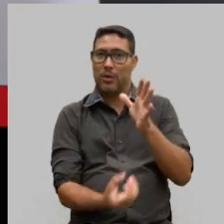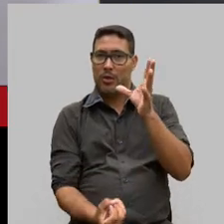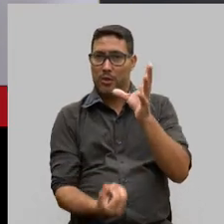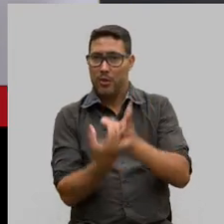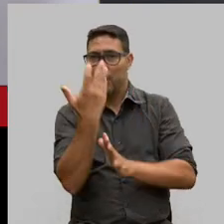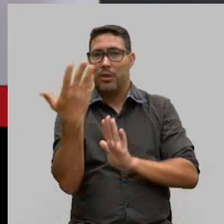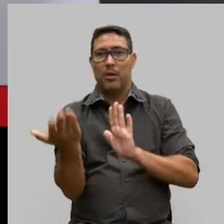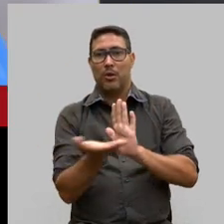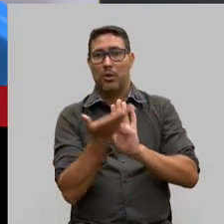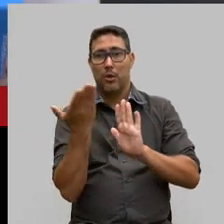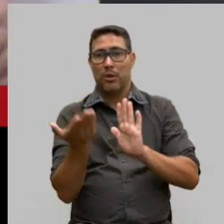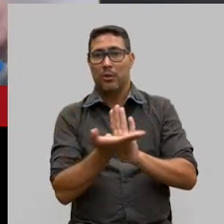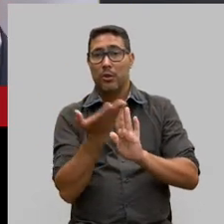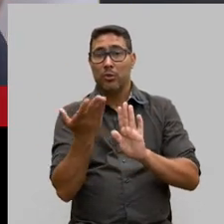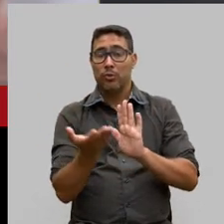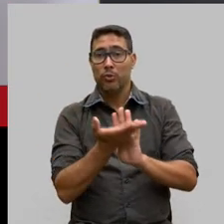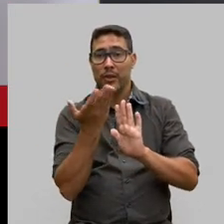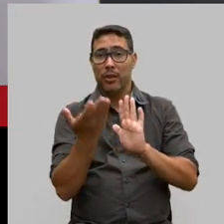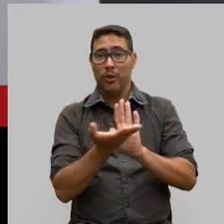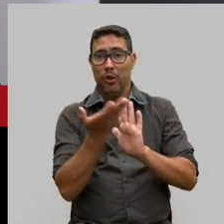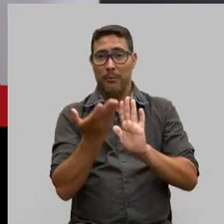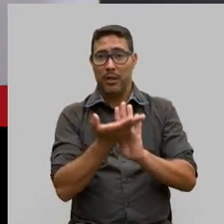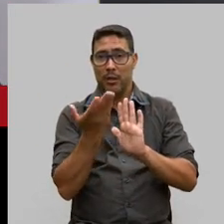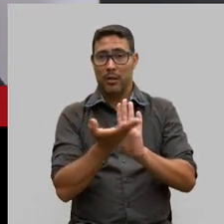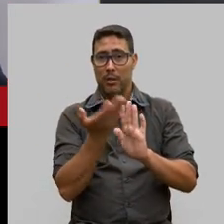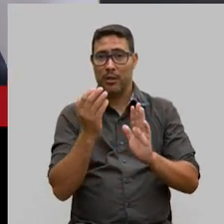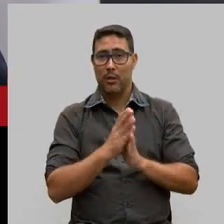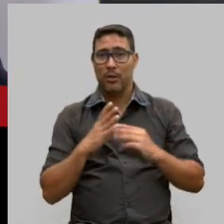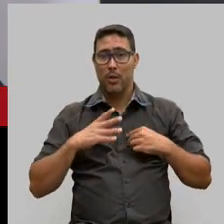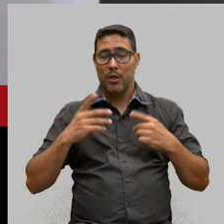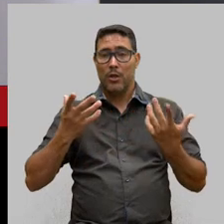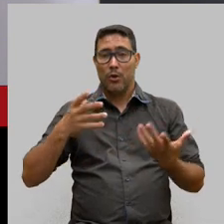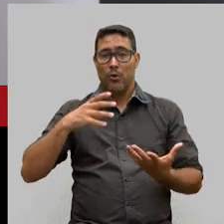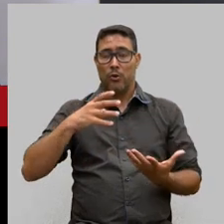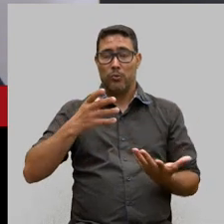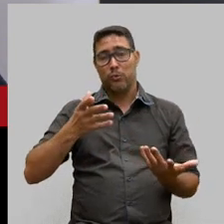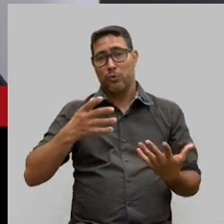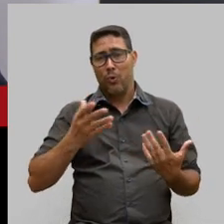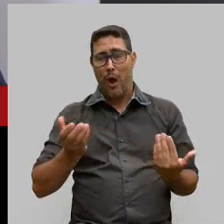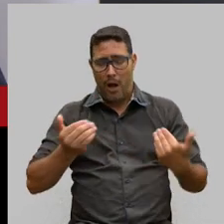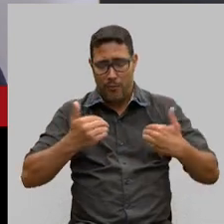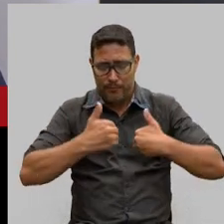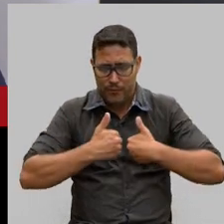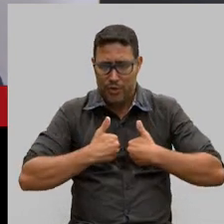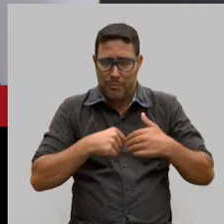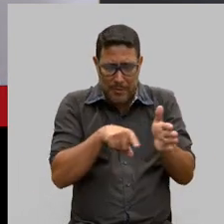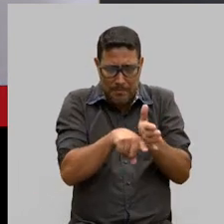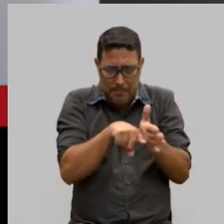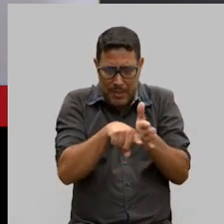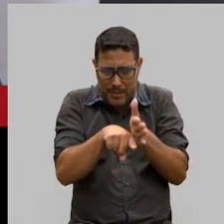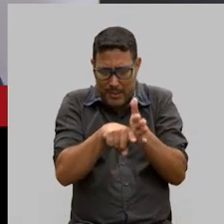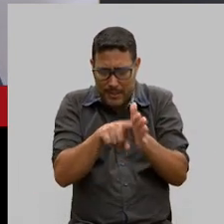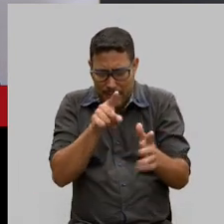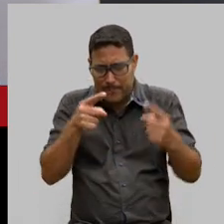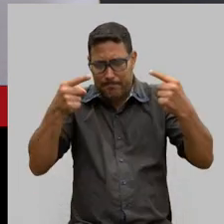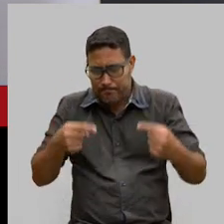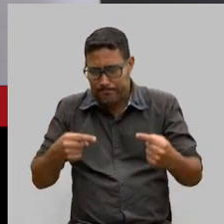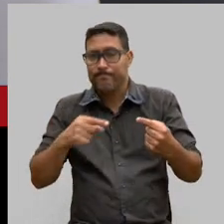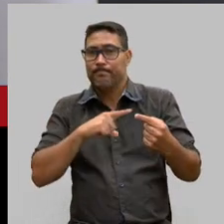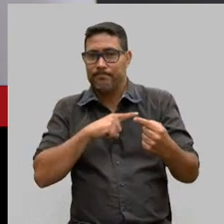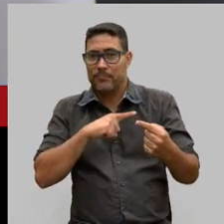Z frente mundo do autista eh eu realizei 31 umas